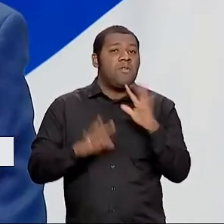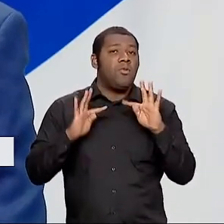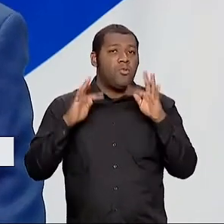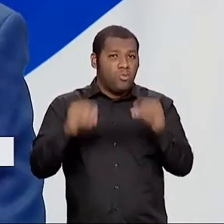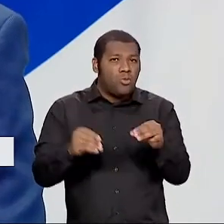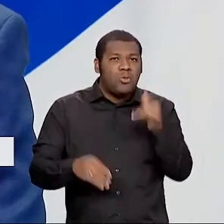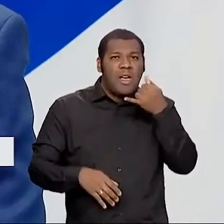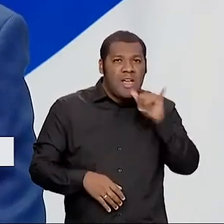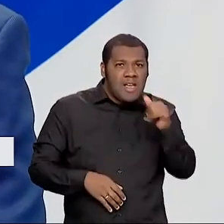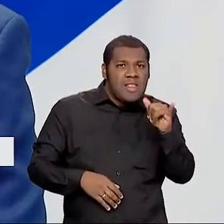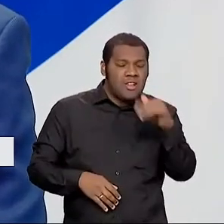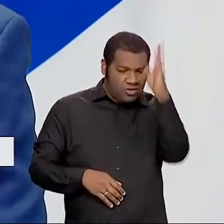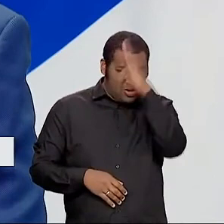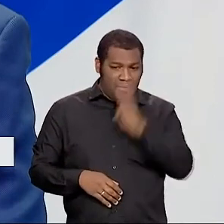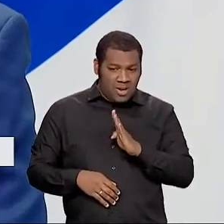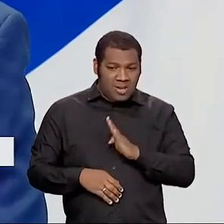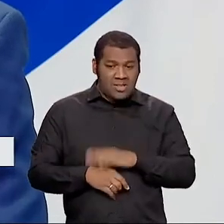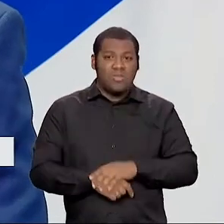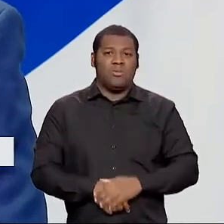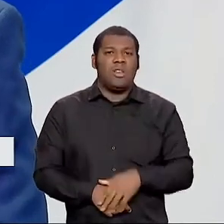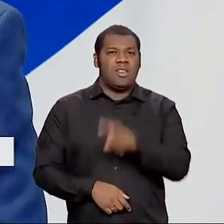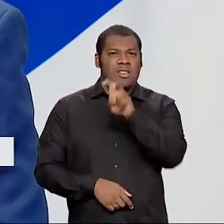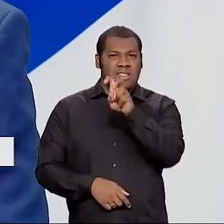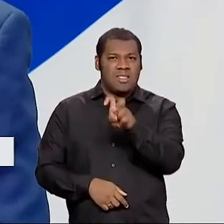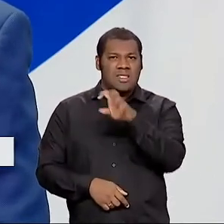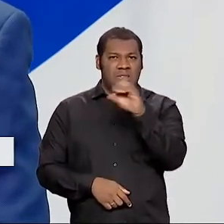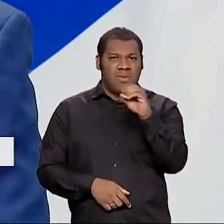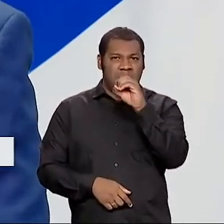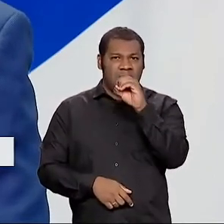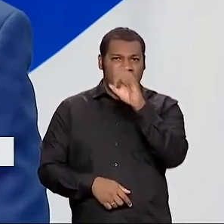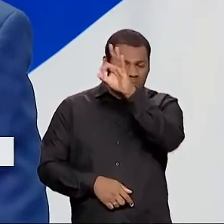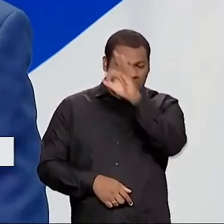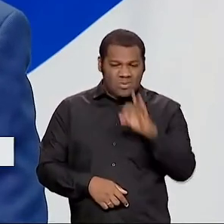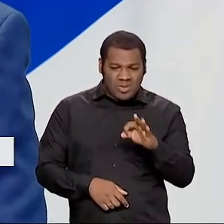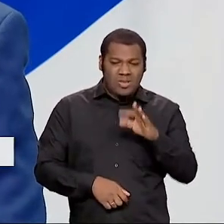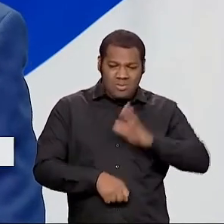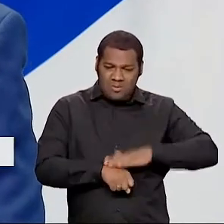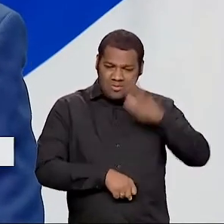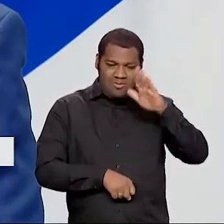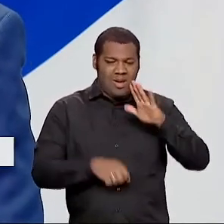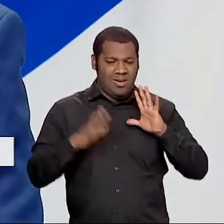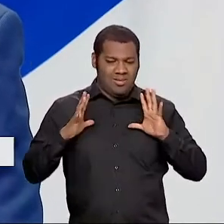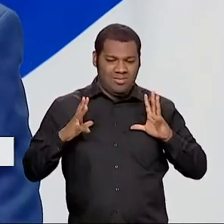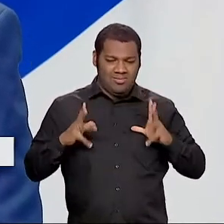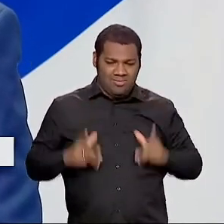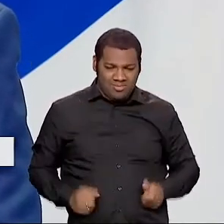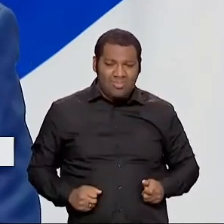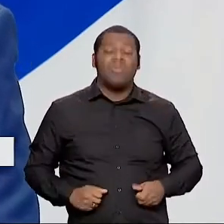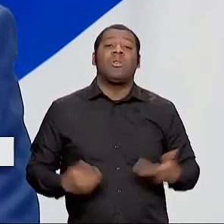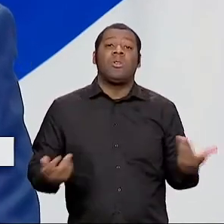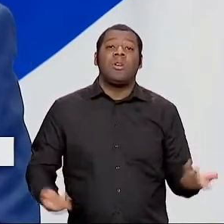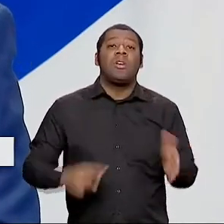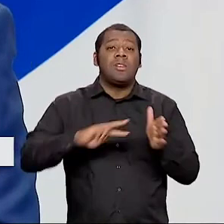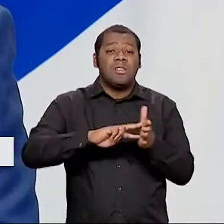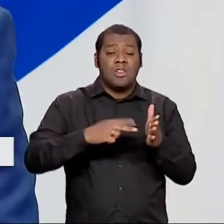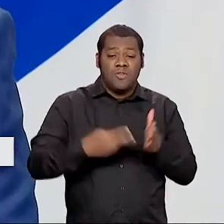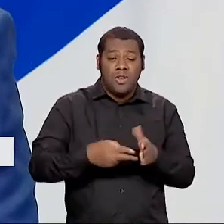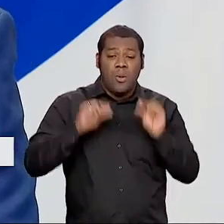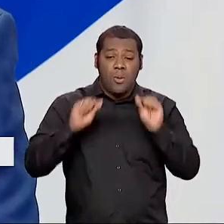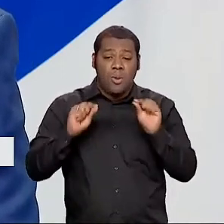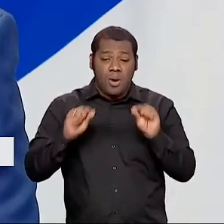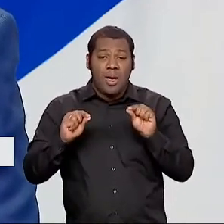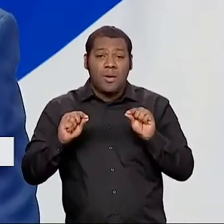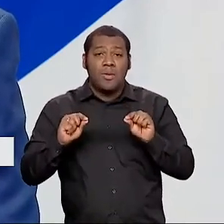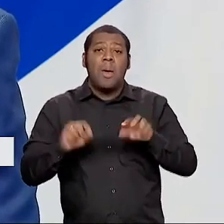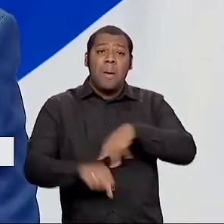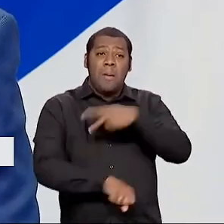brasileira, 50% é limpo, conta 15% do mundo. Significa que o mundo tem que fazer muito para chegar